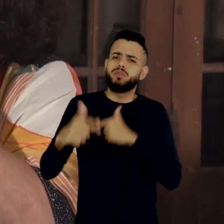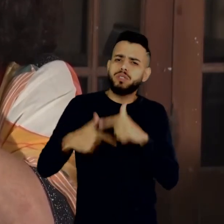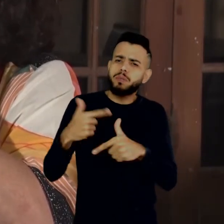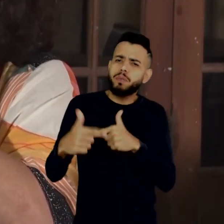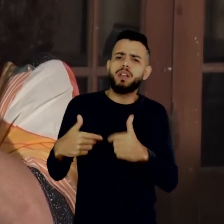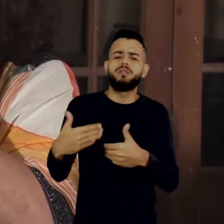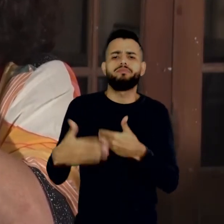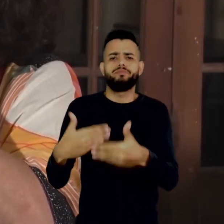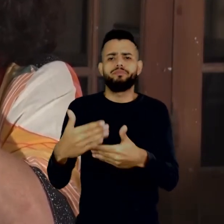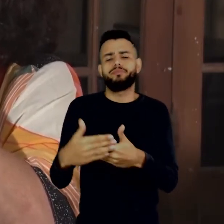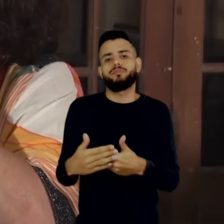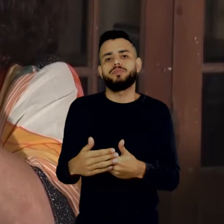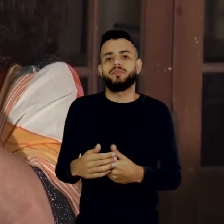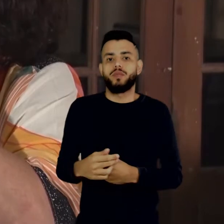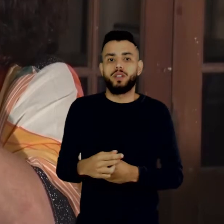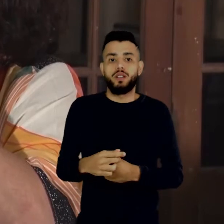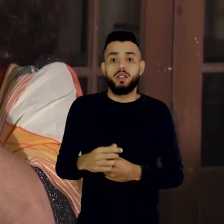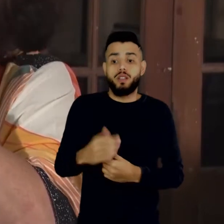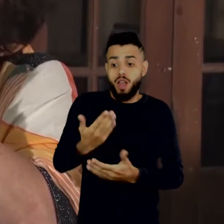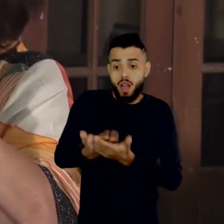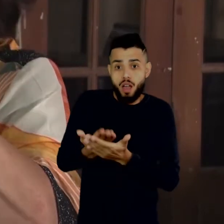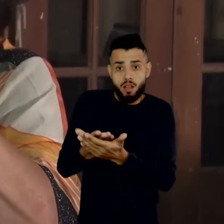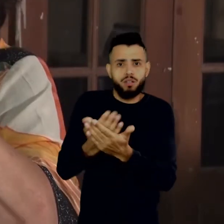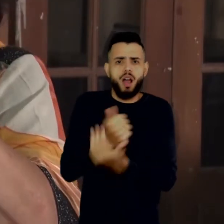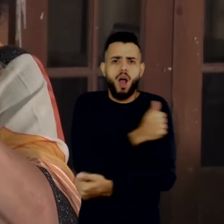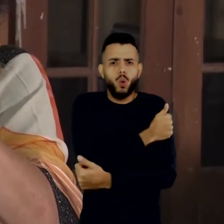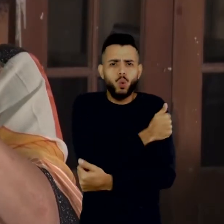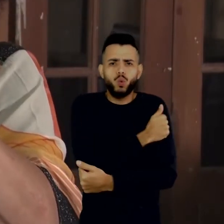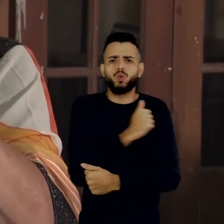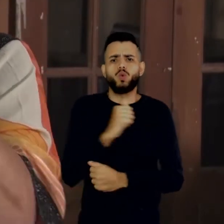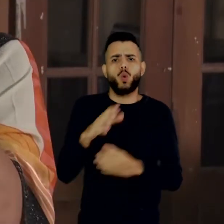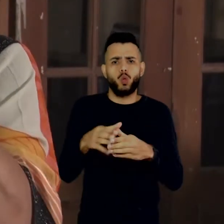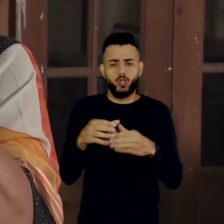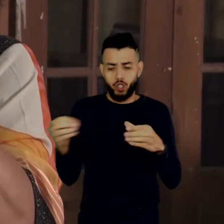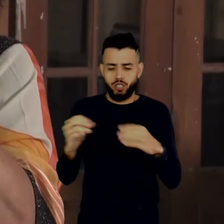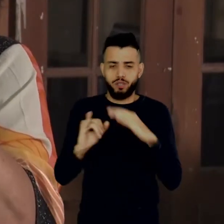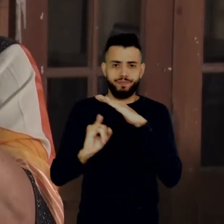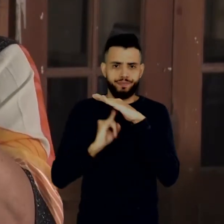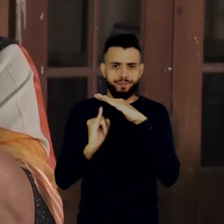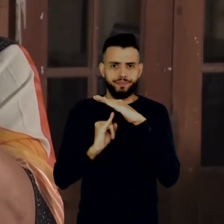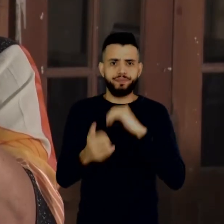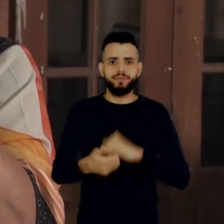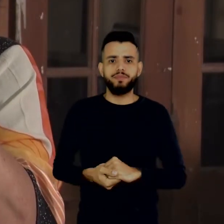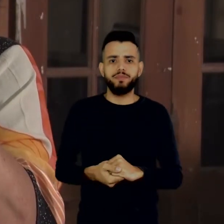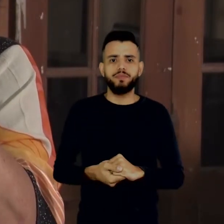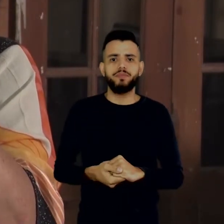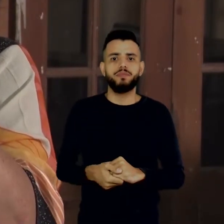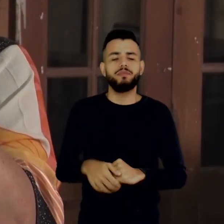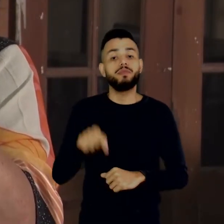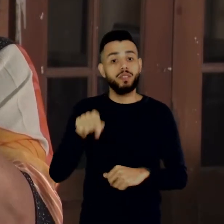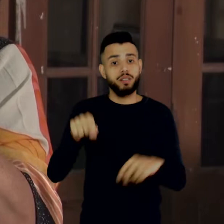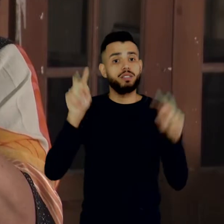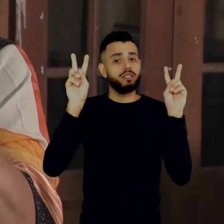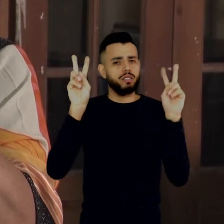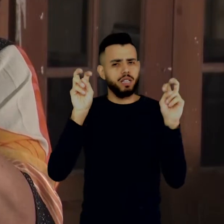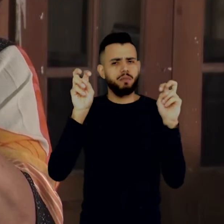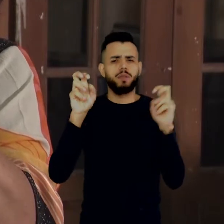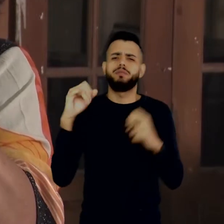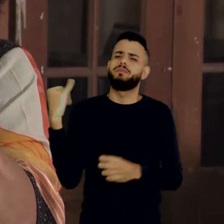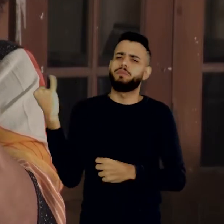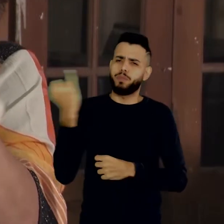do percurso dos estudantes cotistas na instituição. Esse tema nos parece